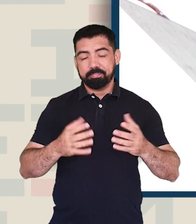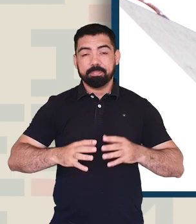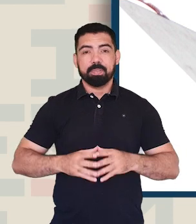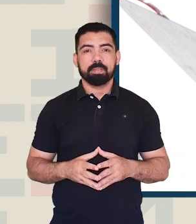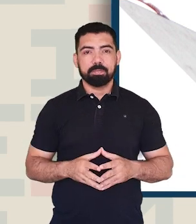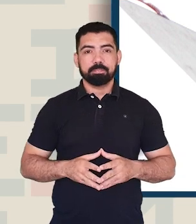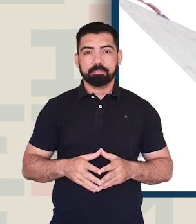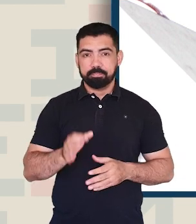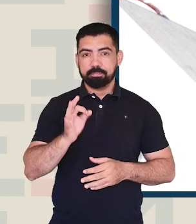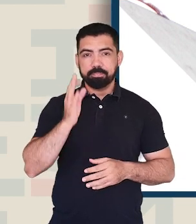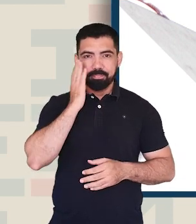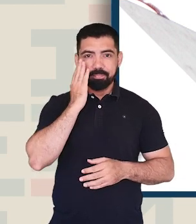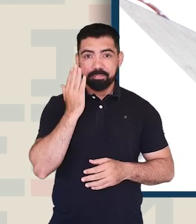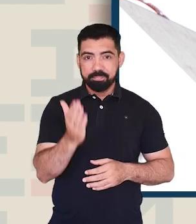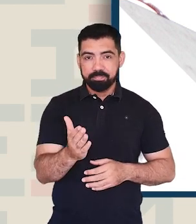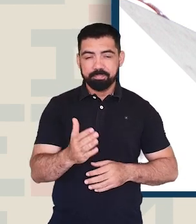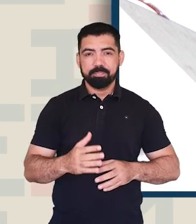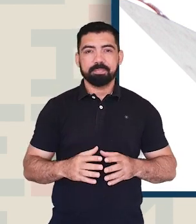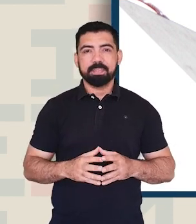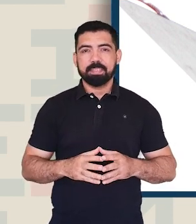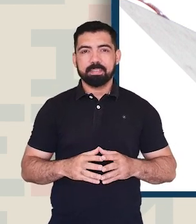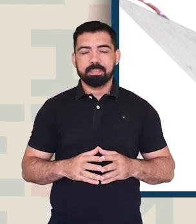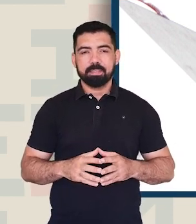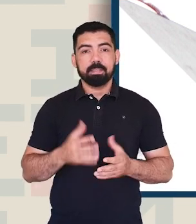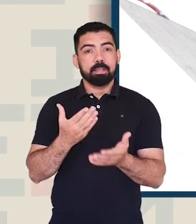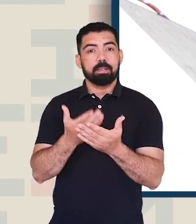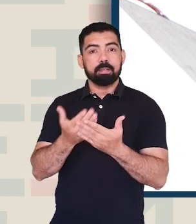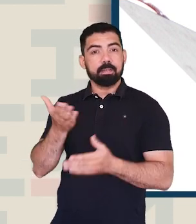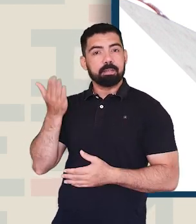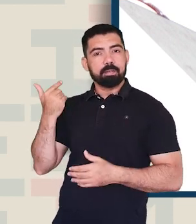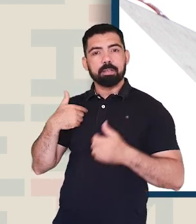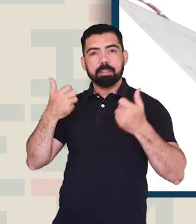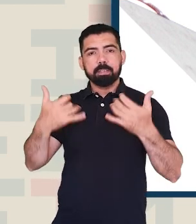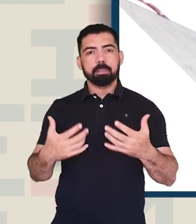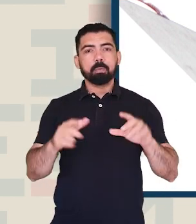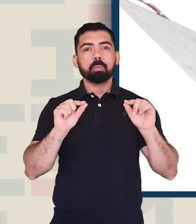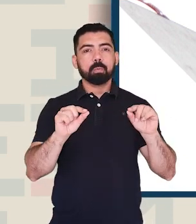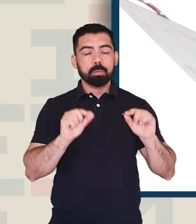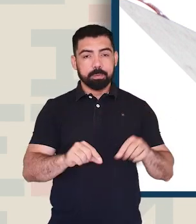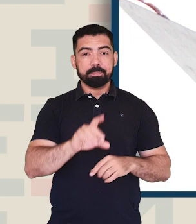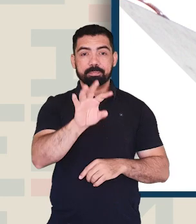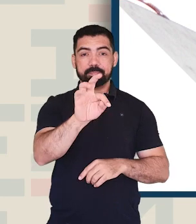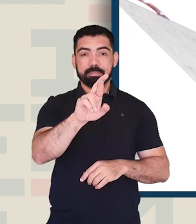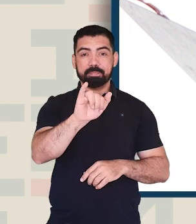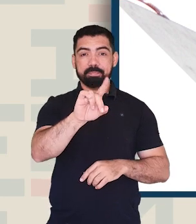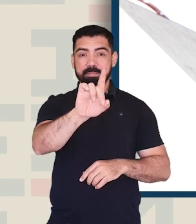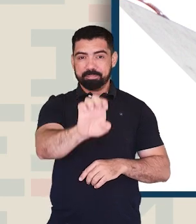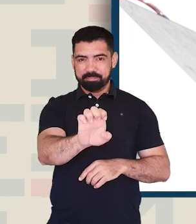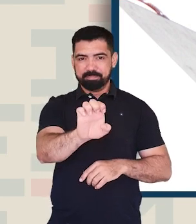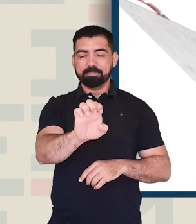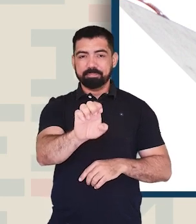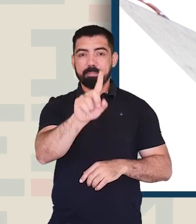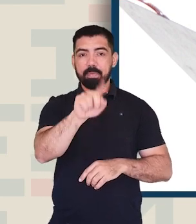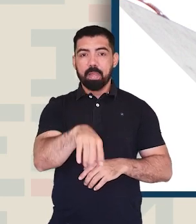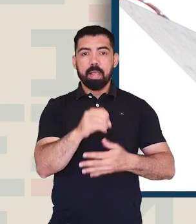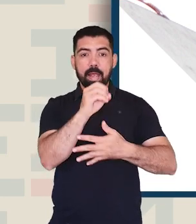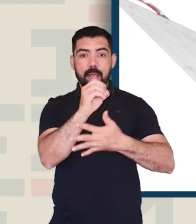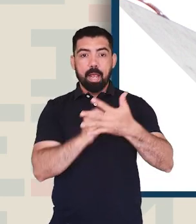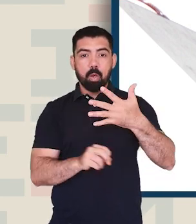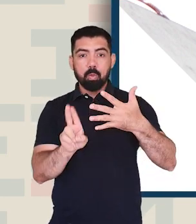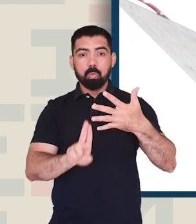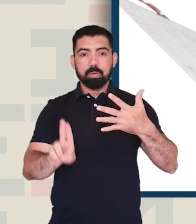musical, certo? Na aula passada eu falei das tríades, né, que são os acordes de